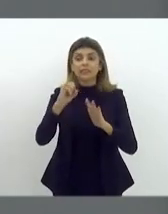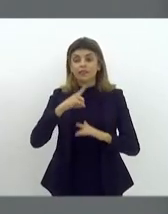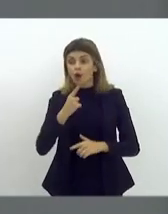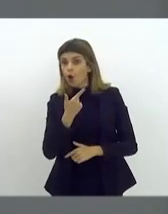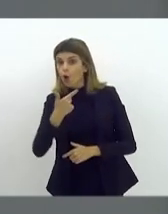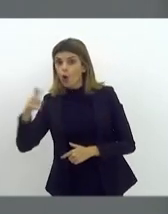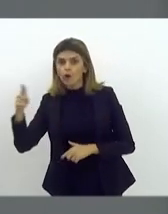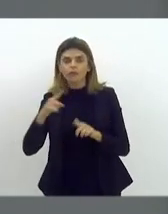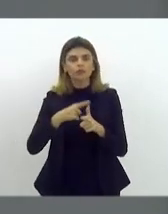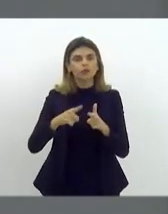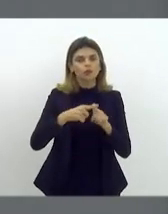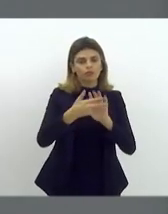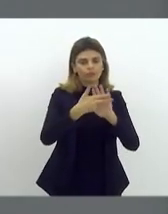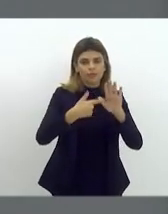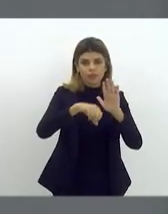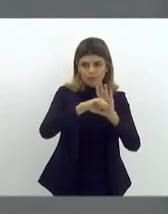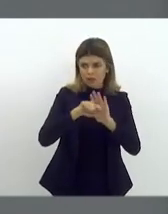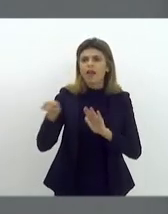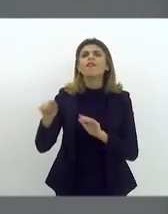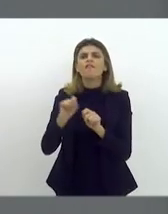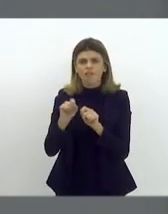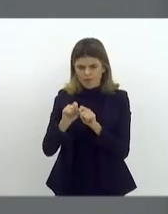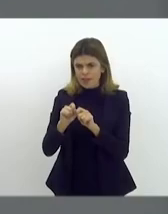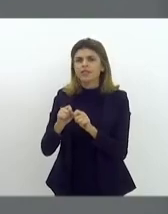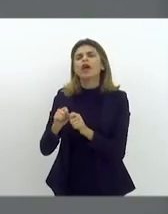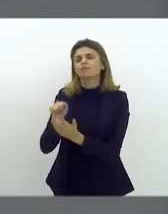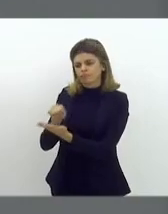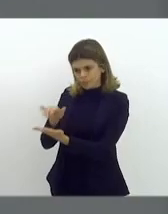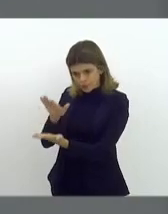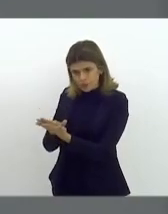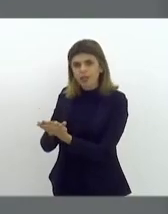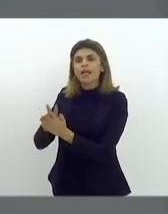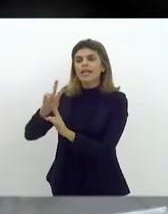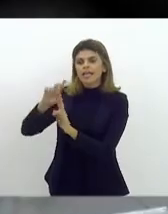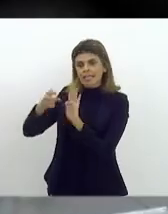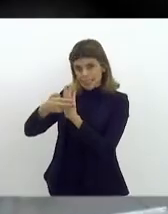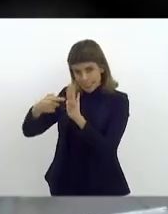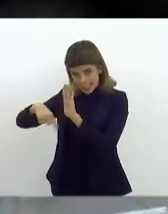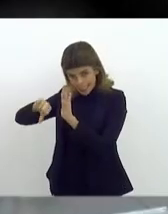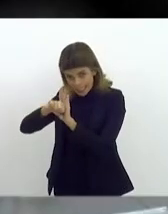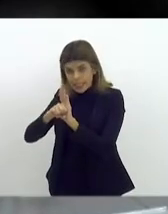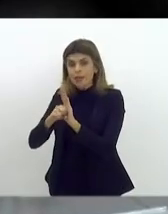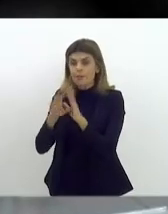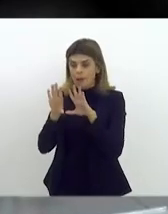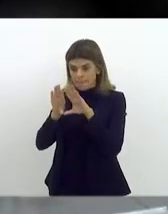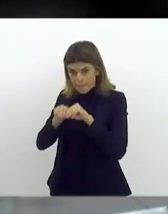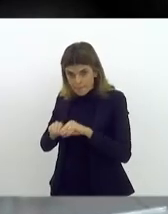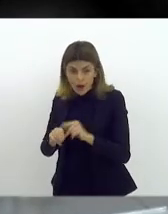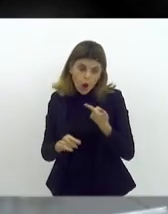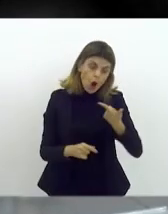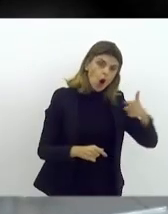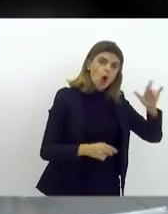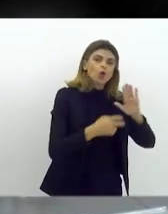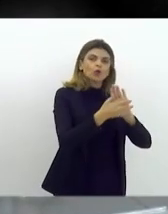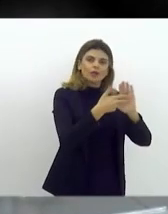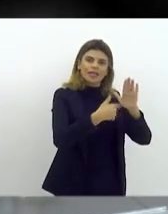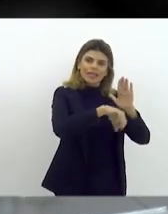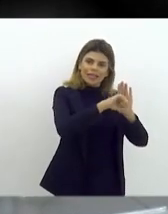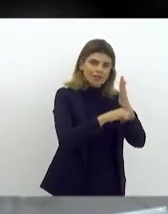outro crime mais grave o agente responder pelos dois crimes ou seja por aquele da violação e também por esse outro crime mais